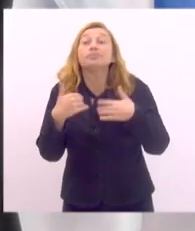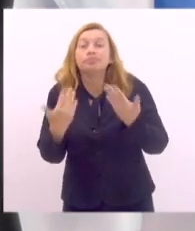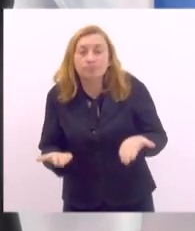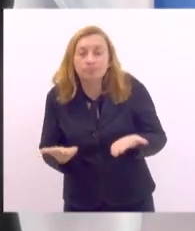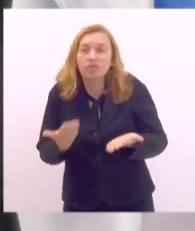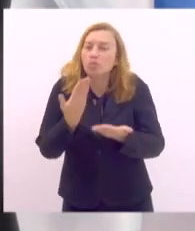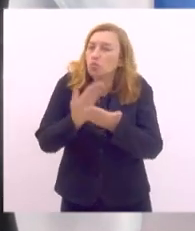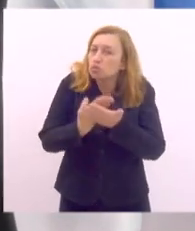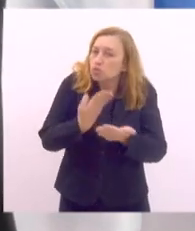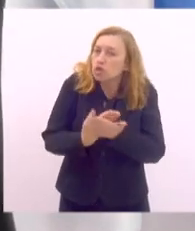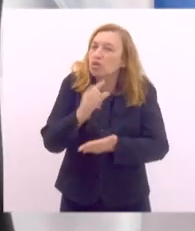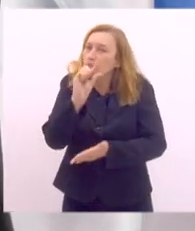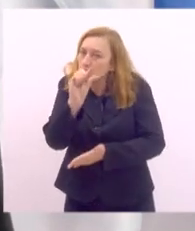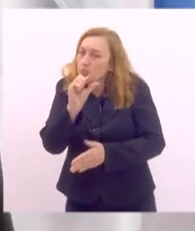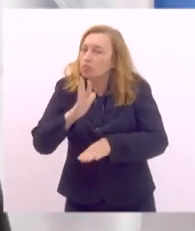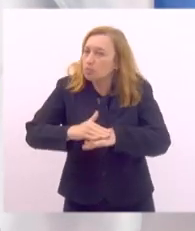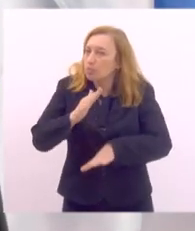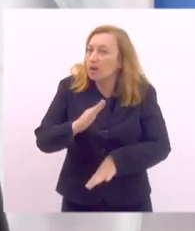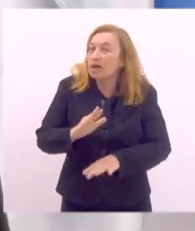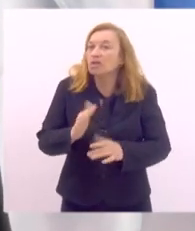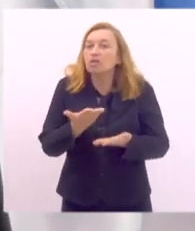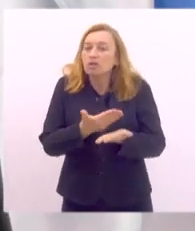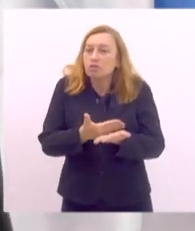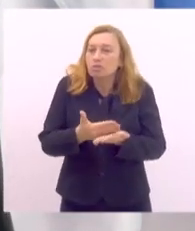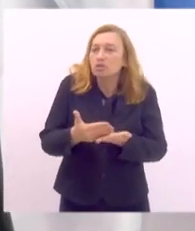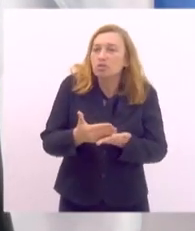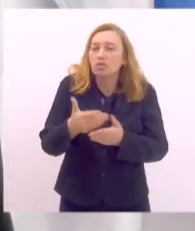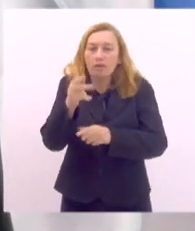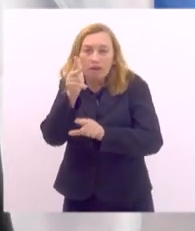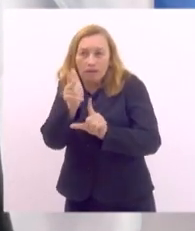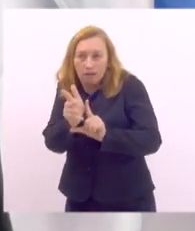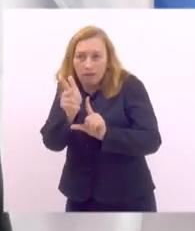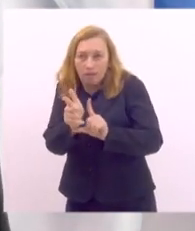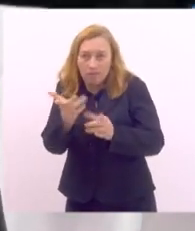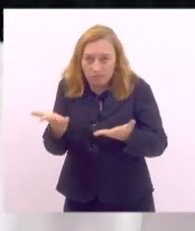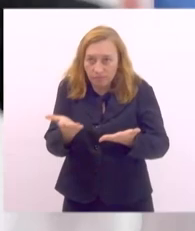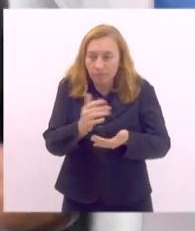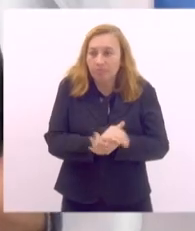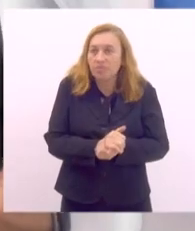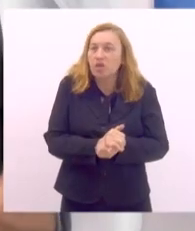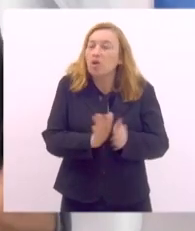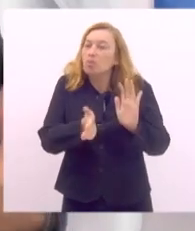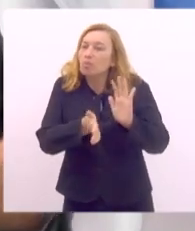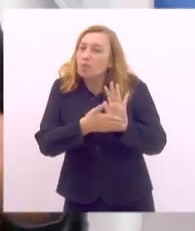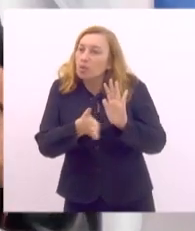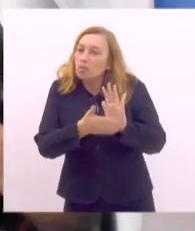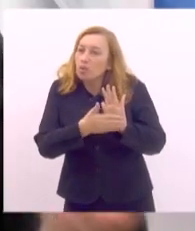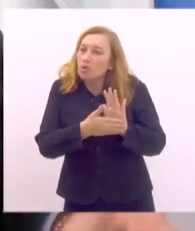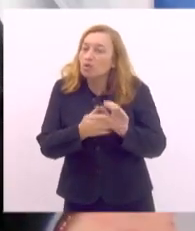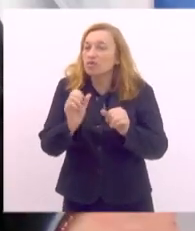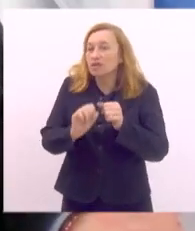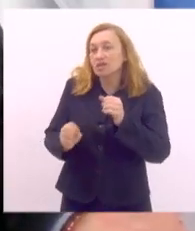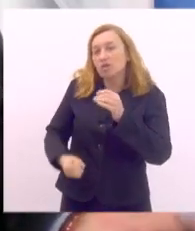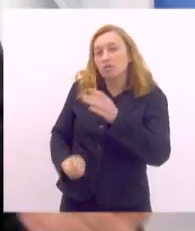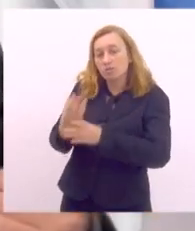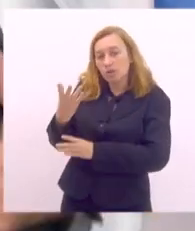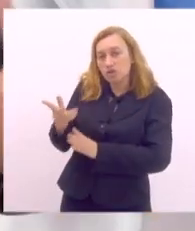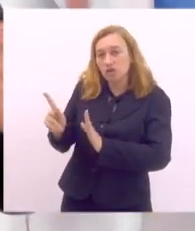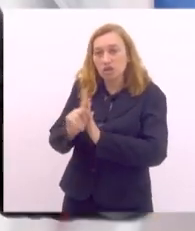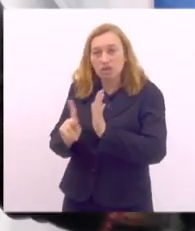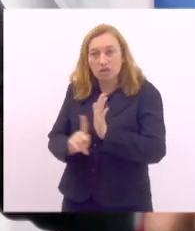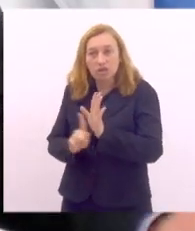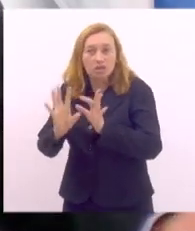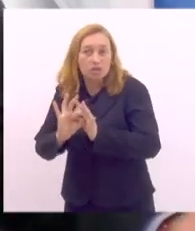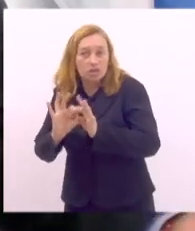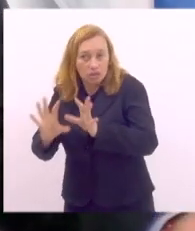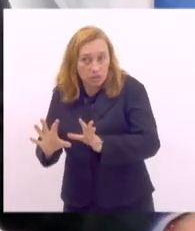eu fui estudar um pouco mais, e aí quando começou a live, eu propus, nós fazemos um projeto determinativo, com fonte